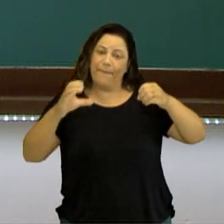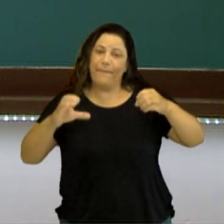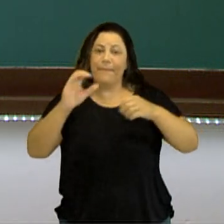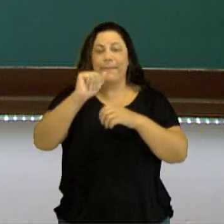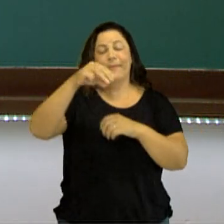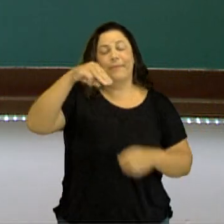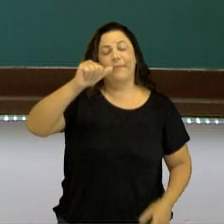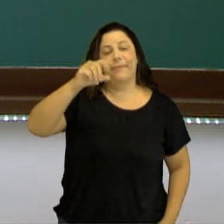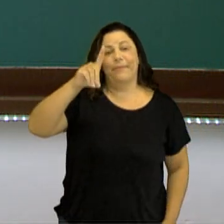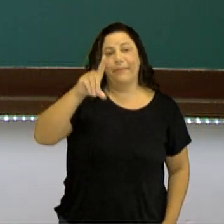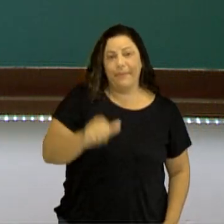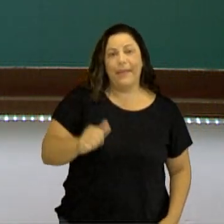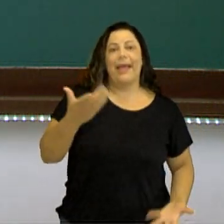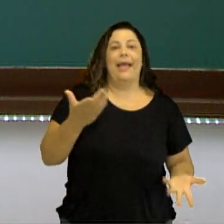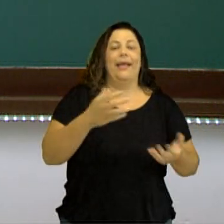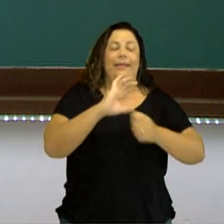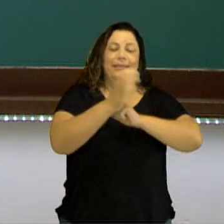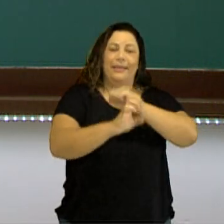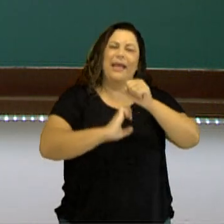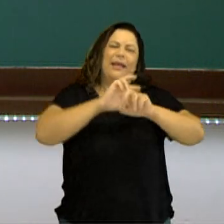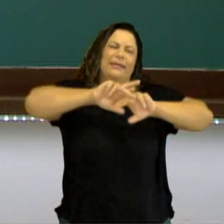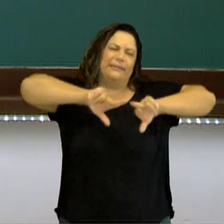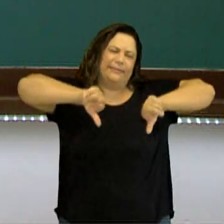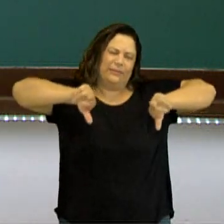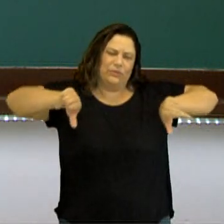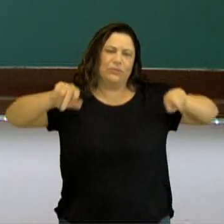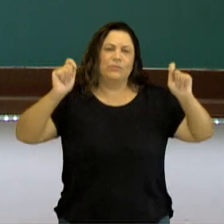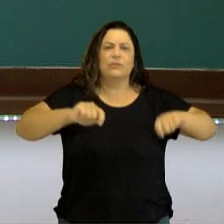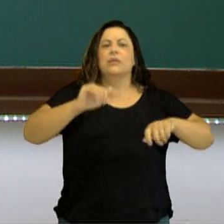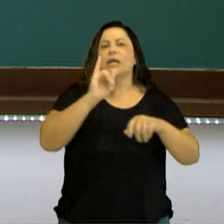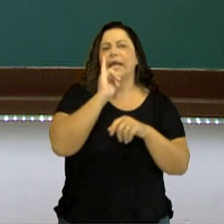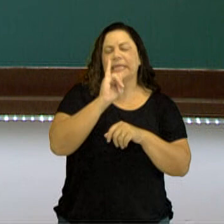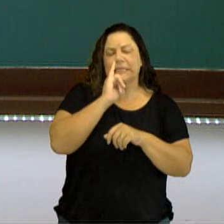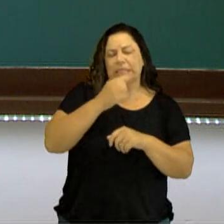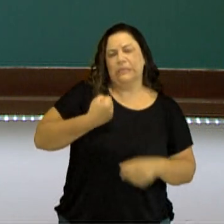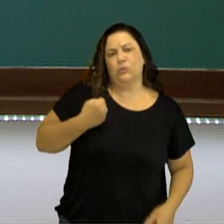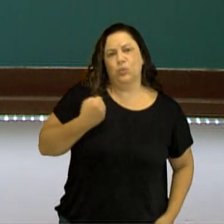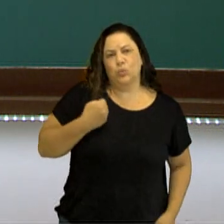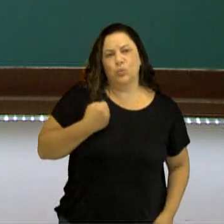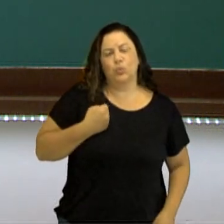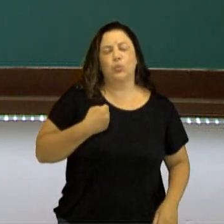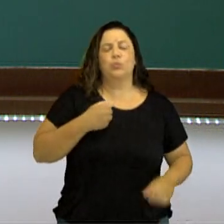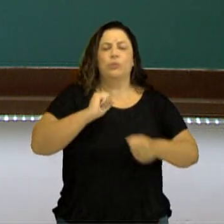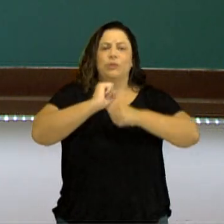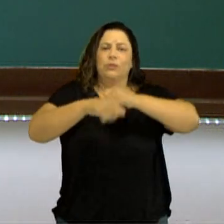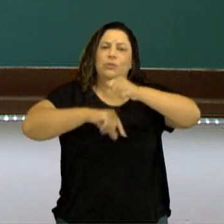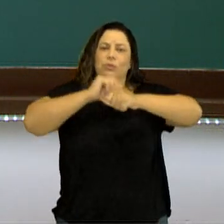sobre a eletrosfera, demos exemplos sobre número atômico, sobre massa,